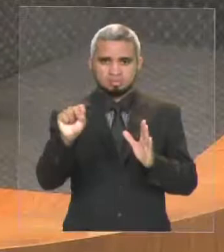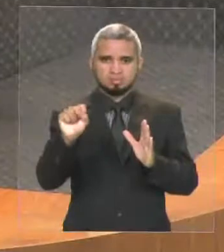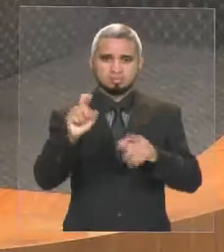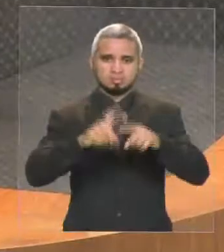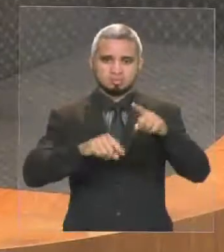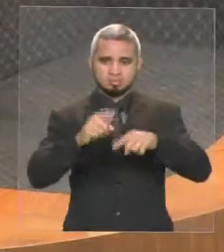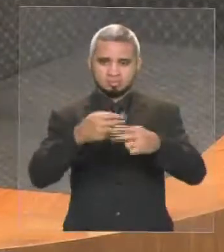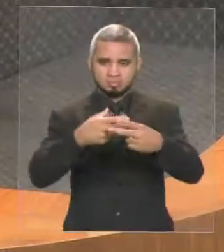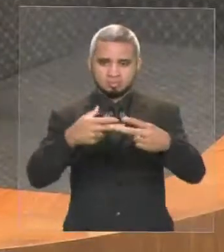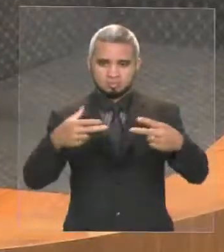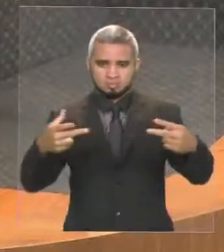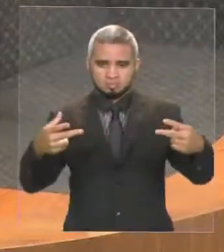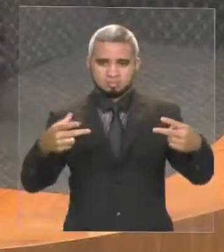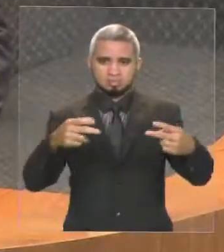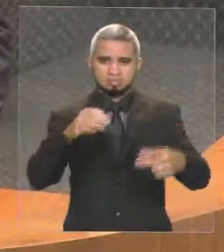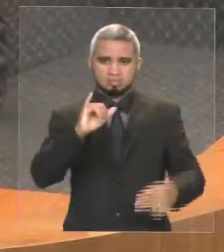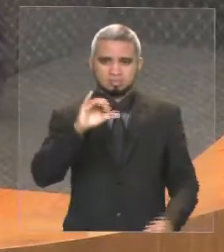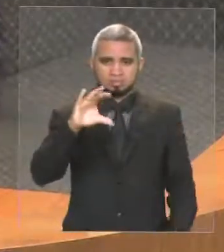ICMS